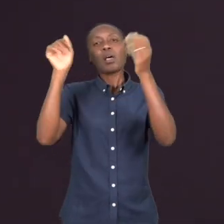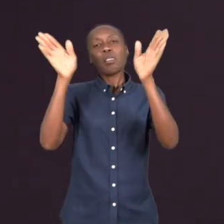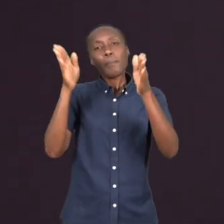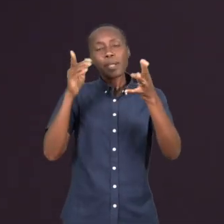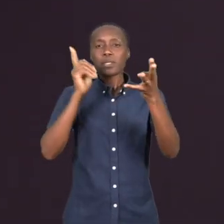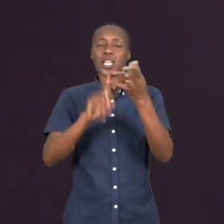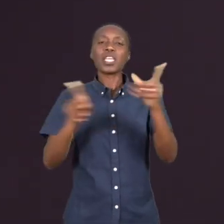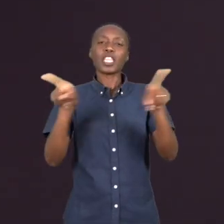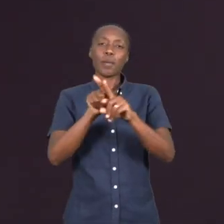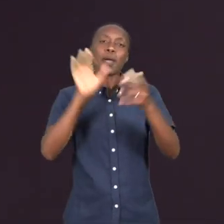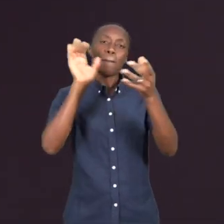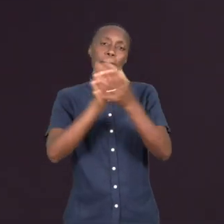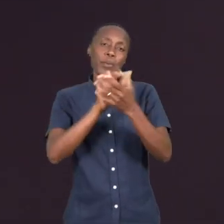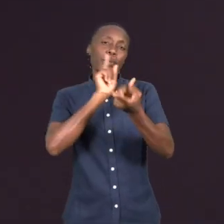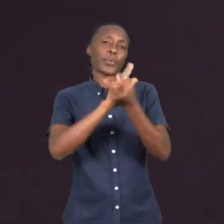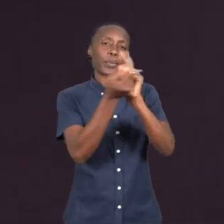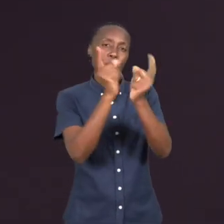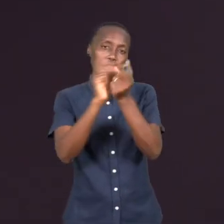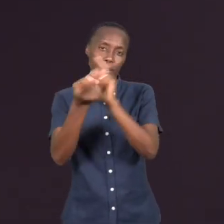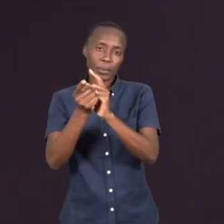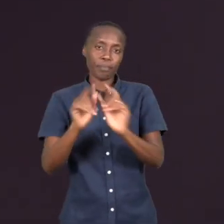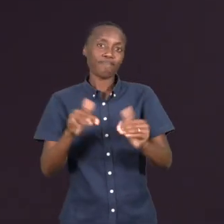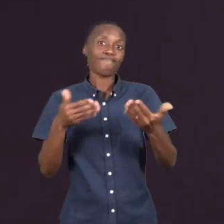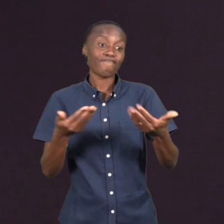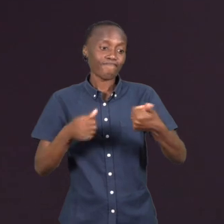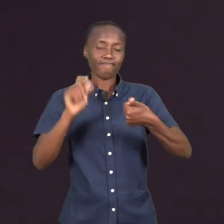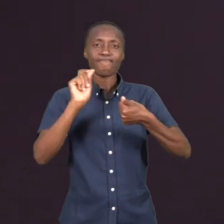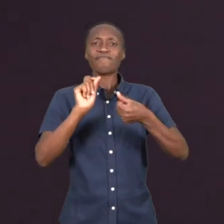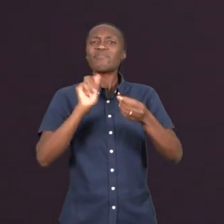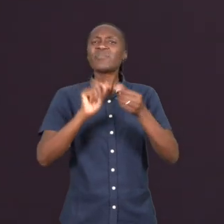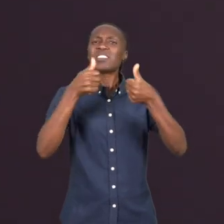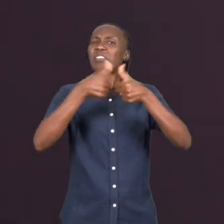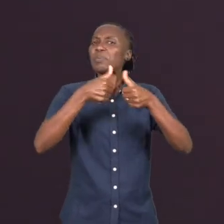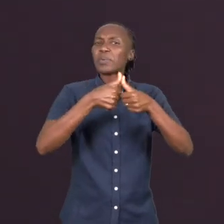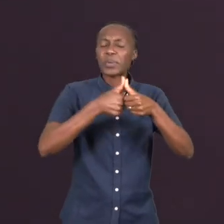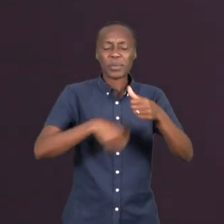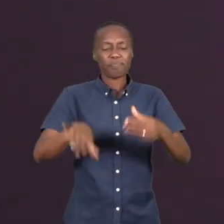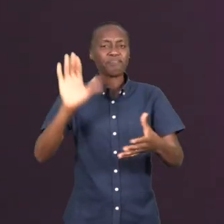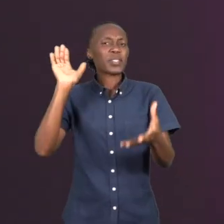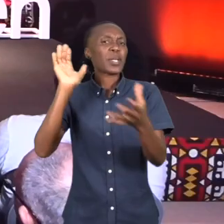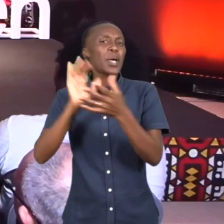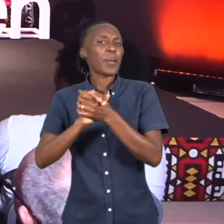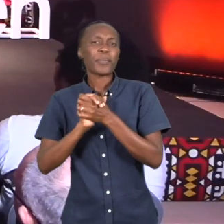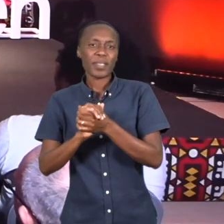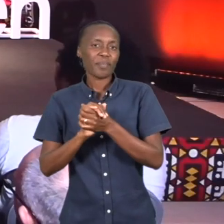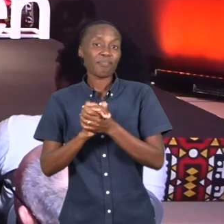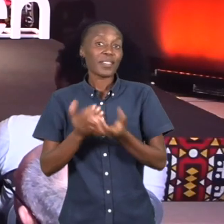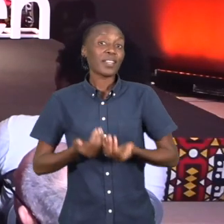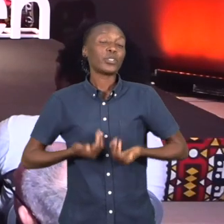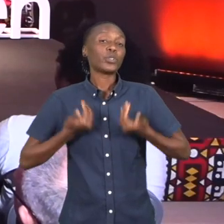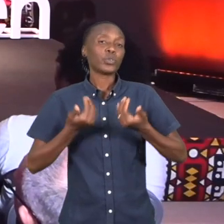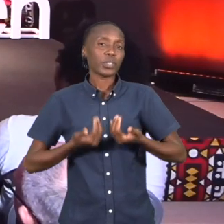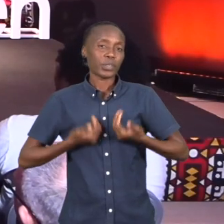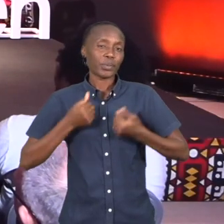vida social. Vida social, para resumir, os namoricos, as amizades, as travessuras